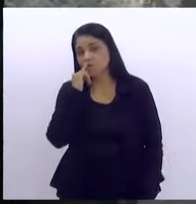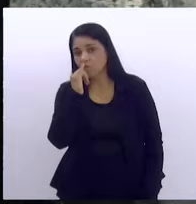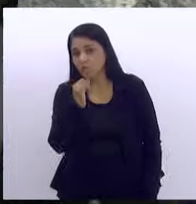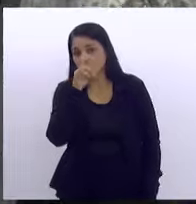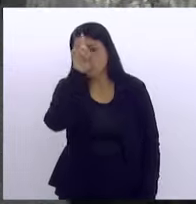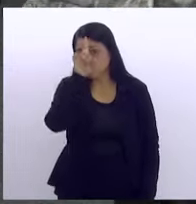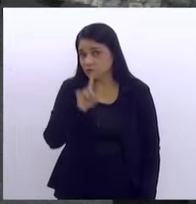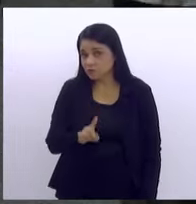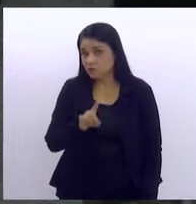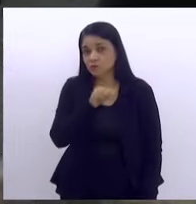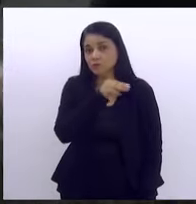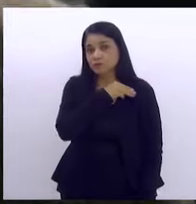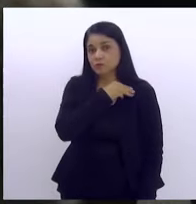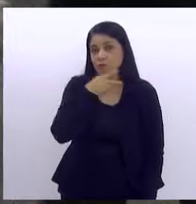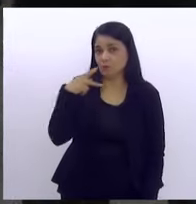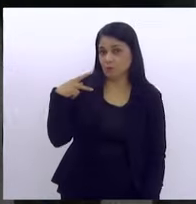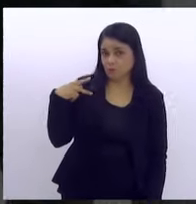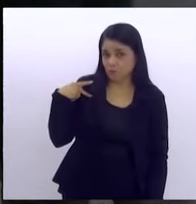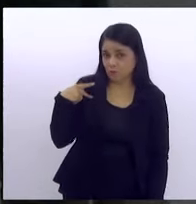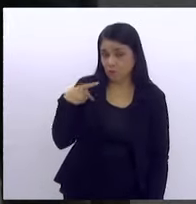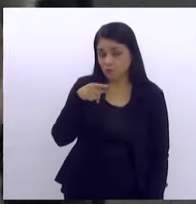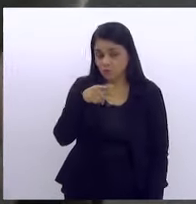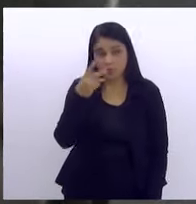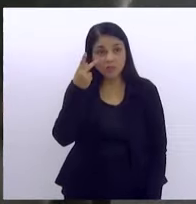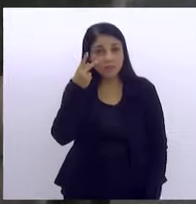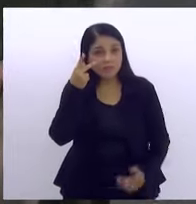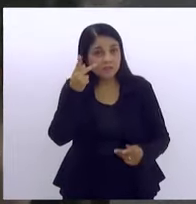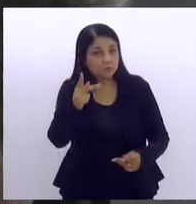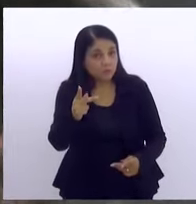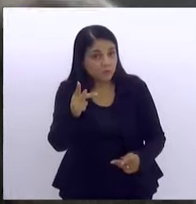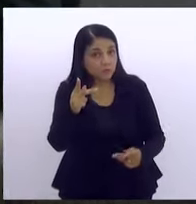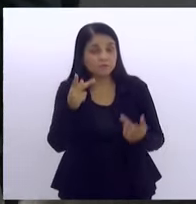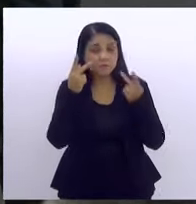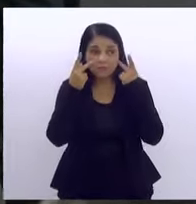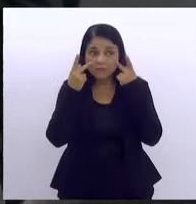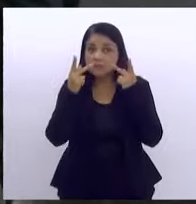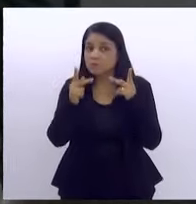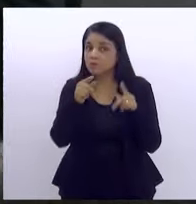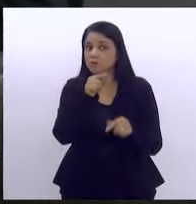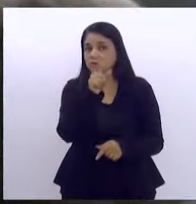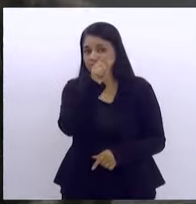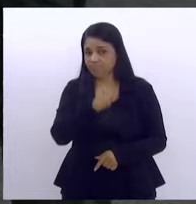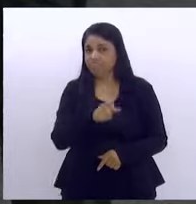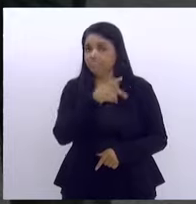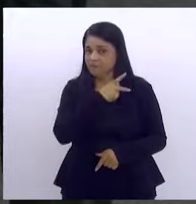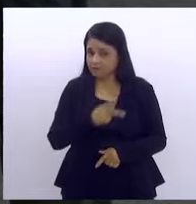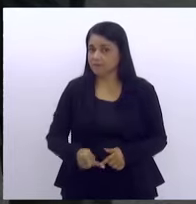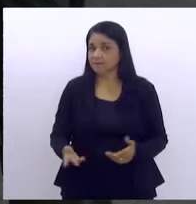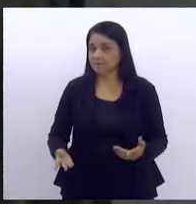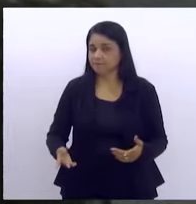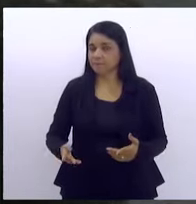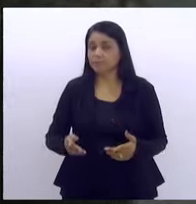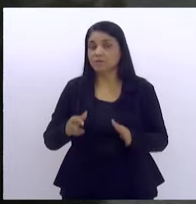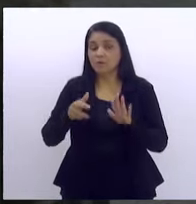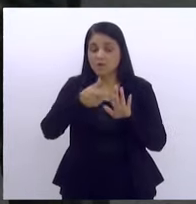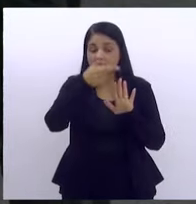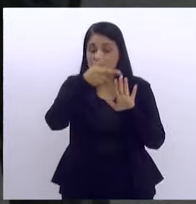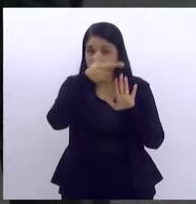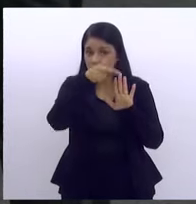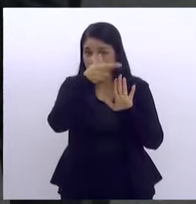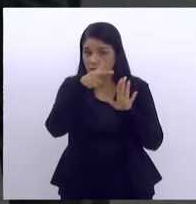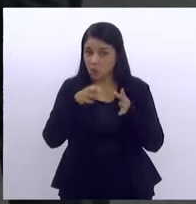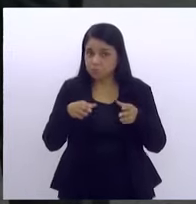do Ministério Público, e o senhor foi testemunha, como também que essas resoluções vão manter